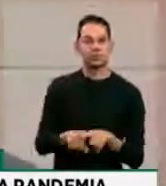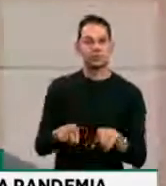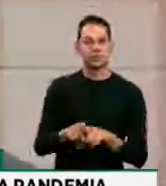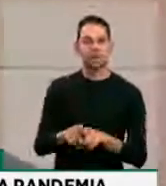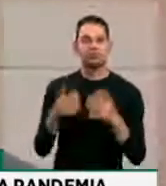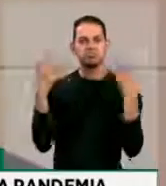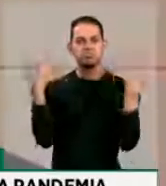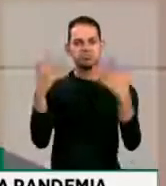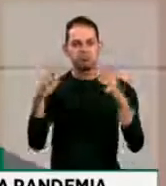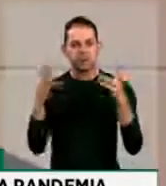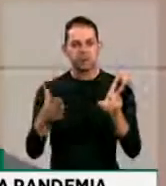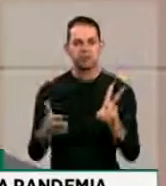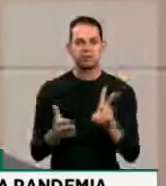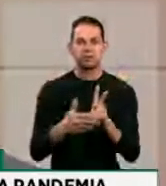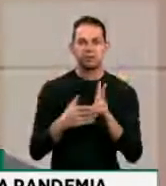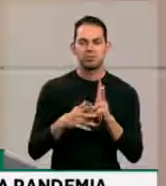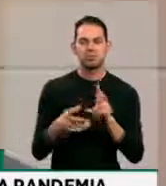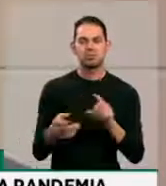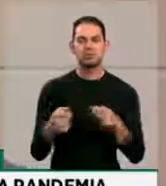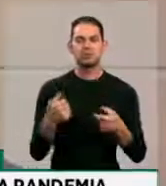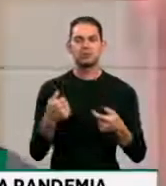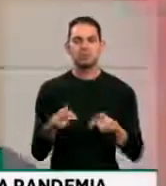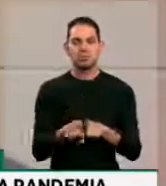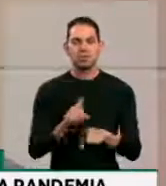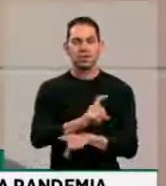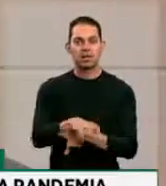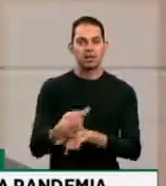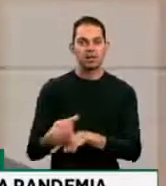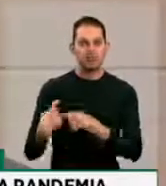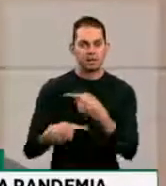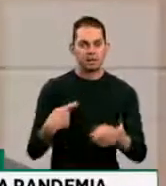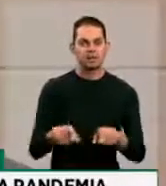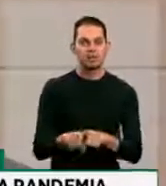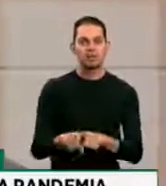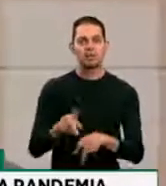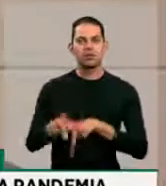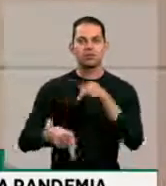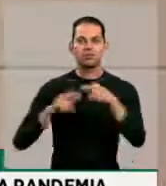povos indígenas, os povos quilombolas e os povos tradicionais brasileiros. Muito obrigado, presidente.